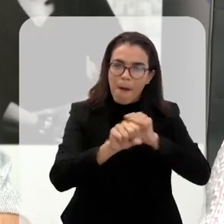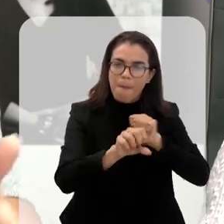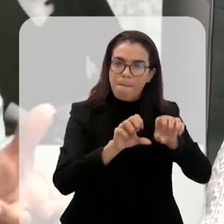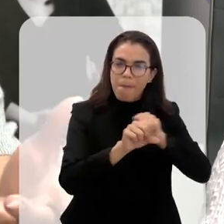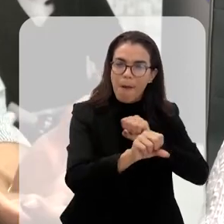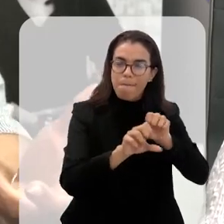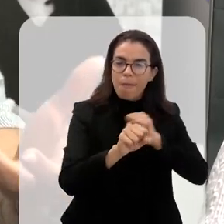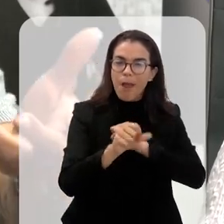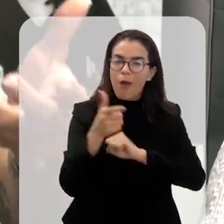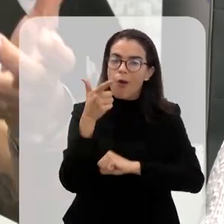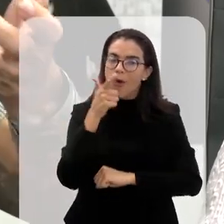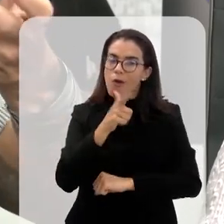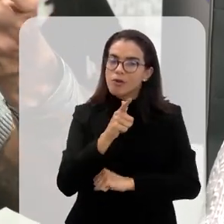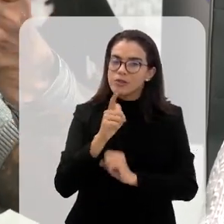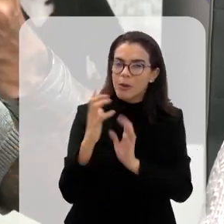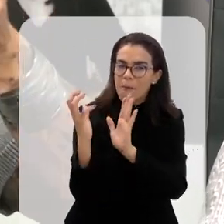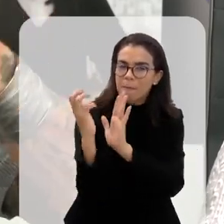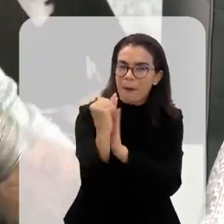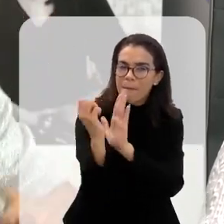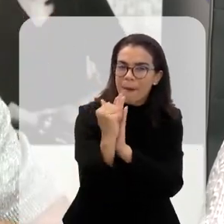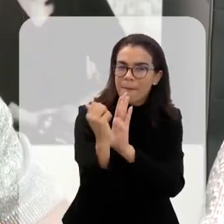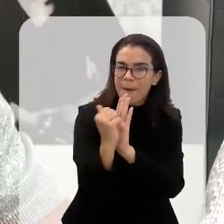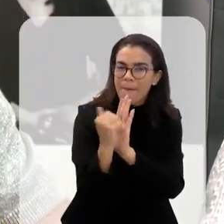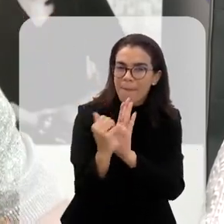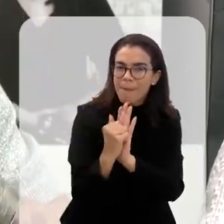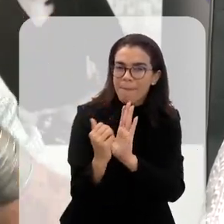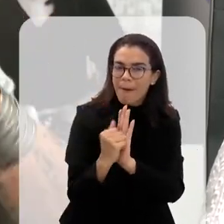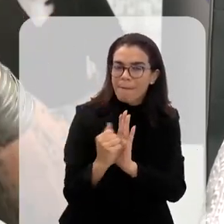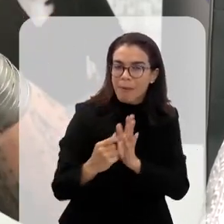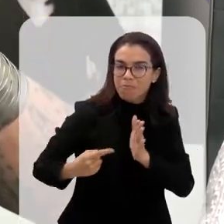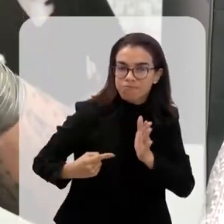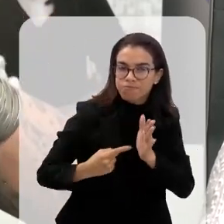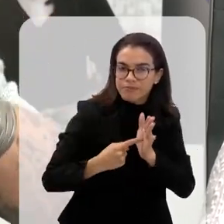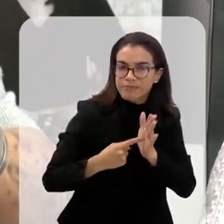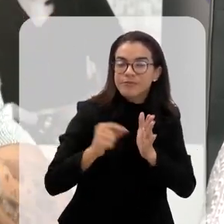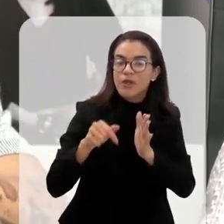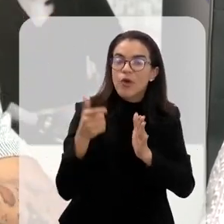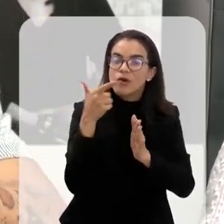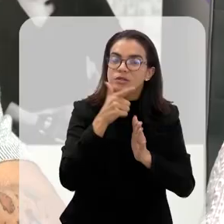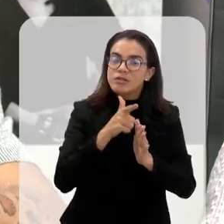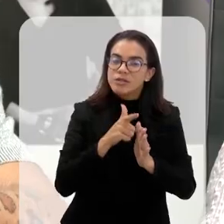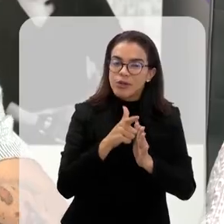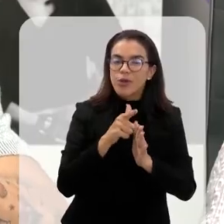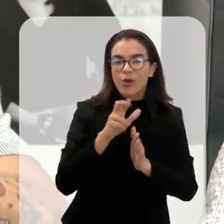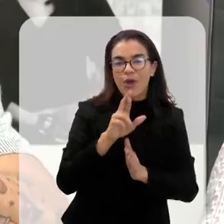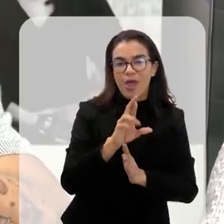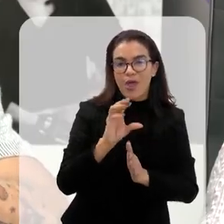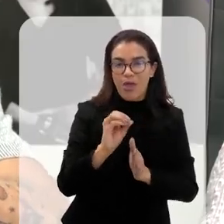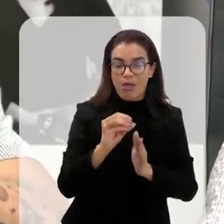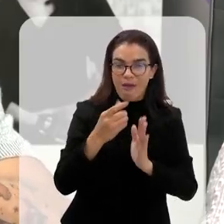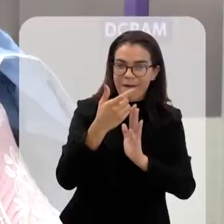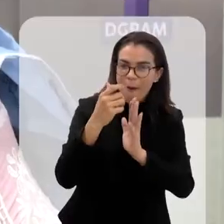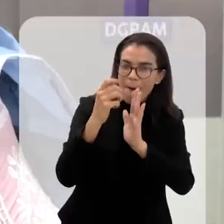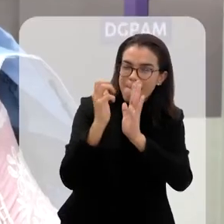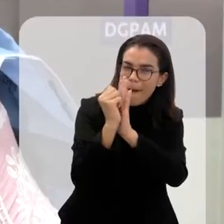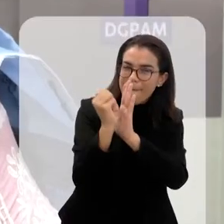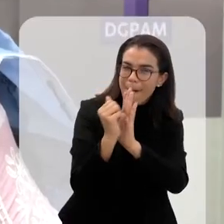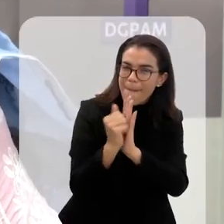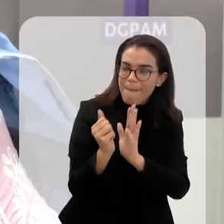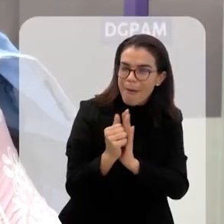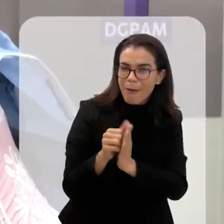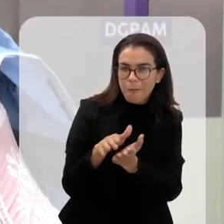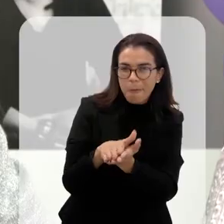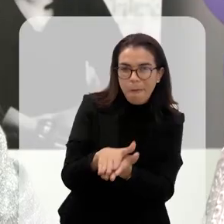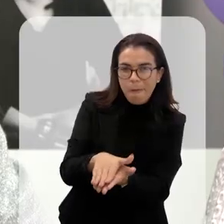que ela captasse os registros de ocorrência e ela mesma fizesse os ROs para essa mulher.